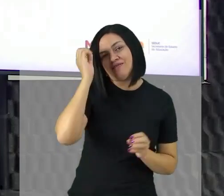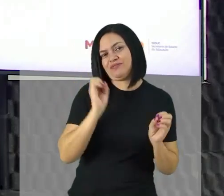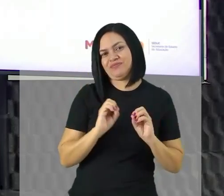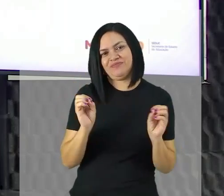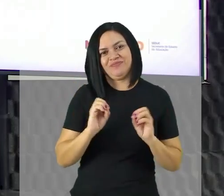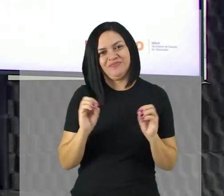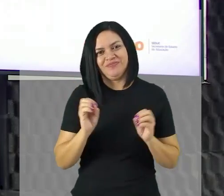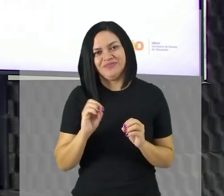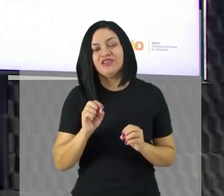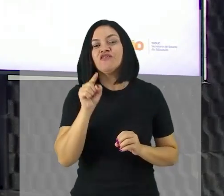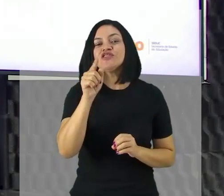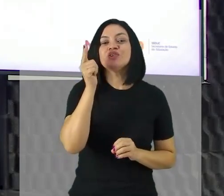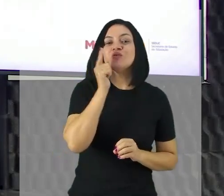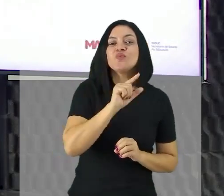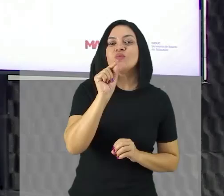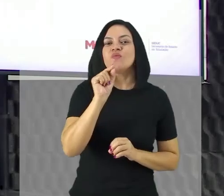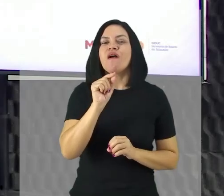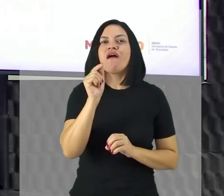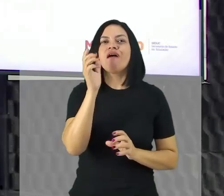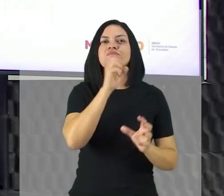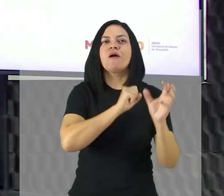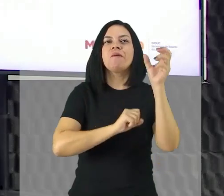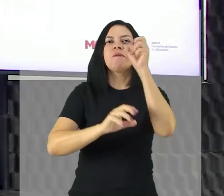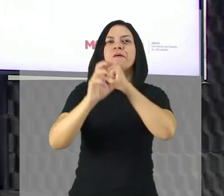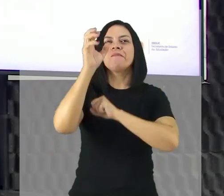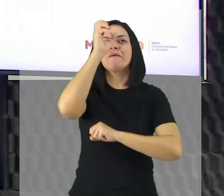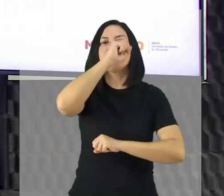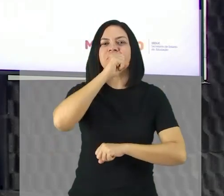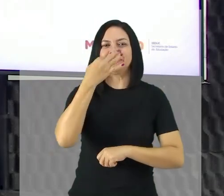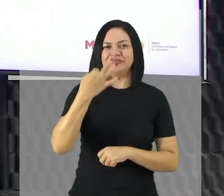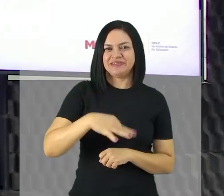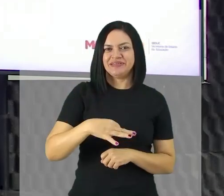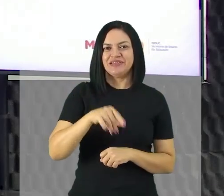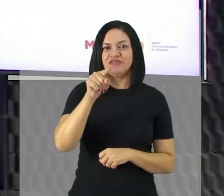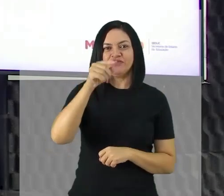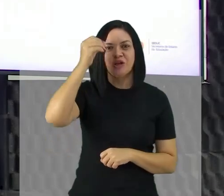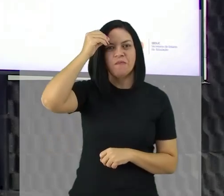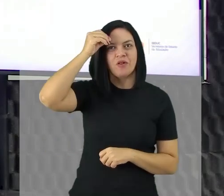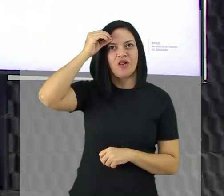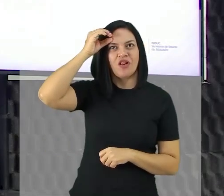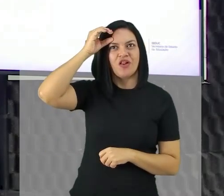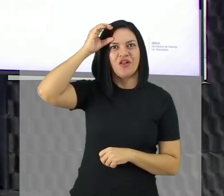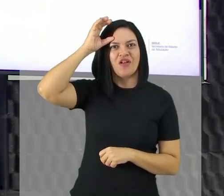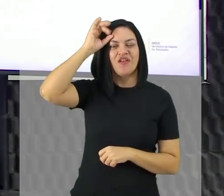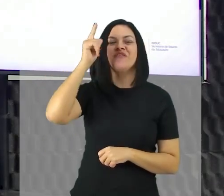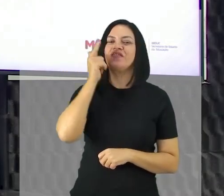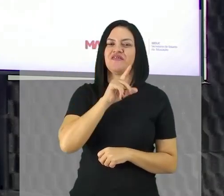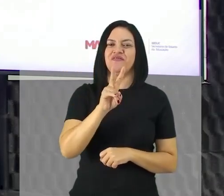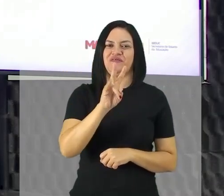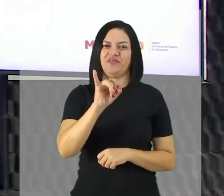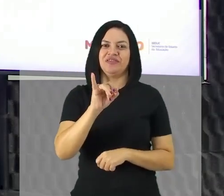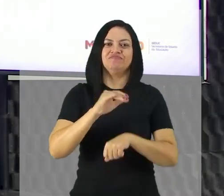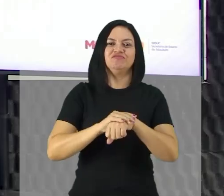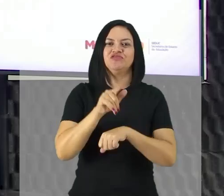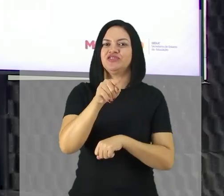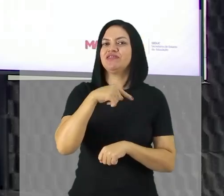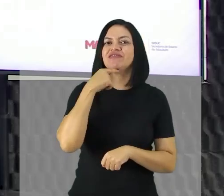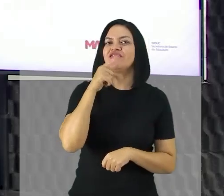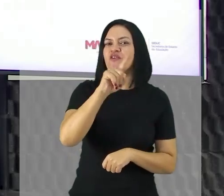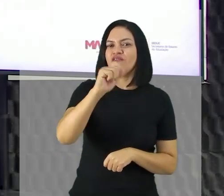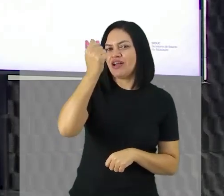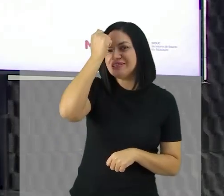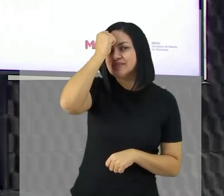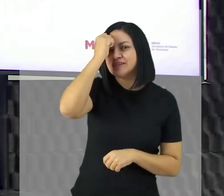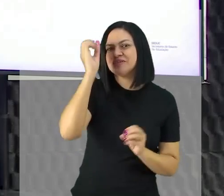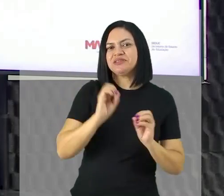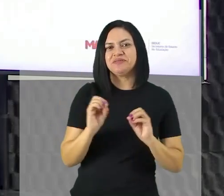arrepender ao colher os frutos disso, tá? Eu tenho certeza absoluta que você não vai se